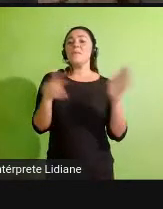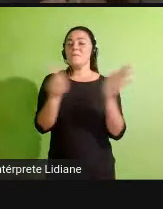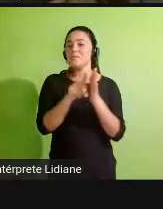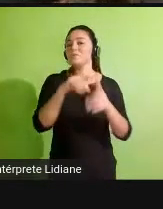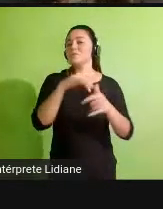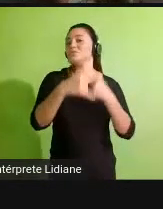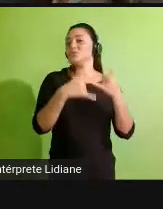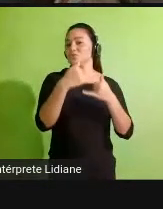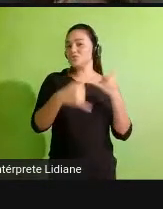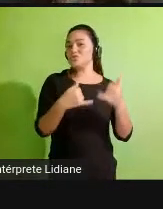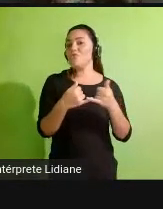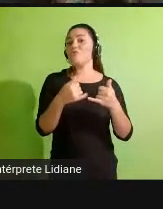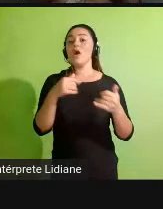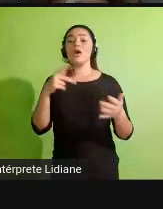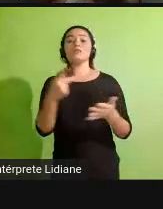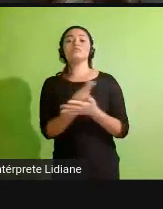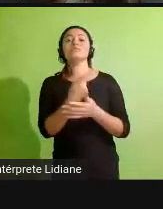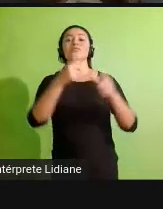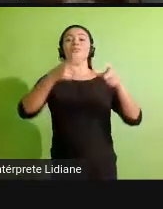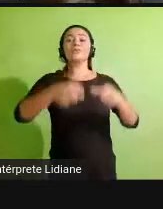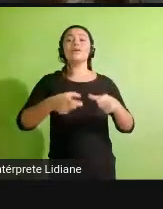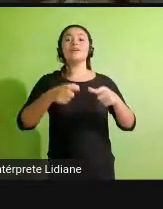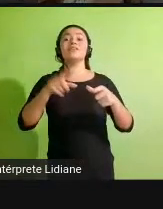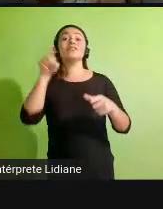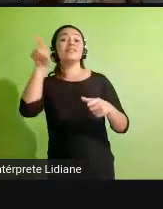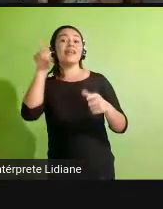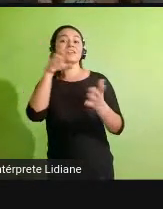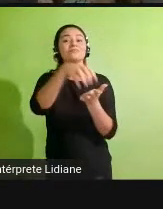também com a participação de alunas e alunos